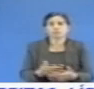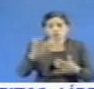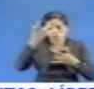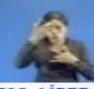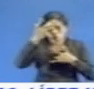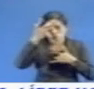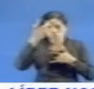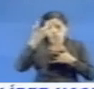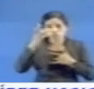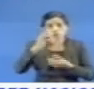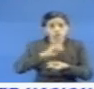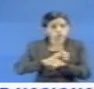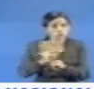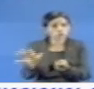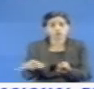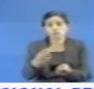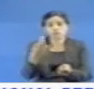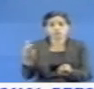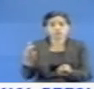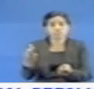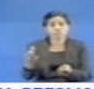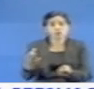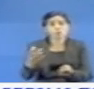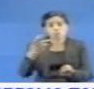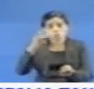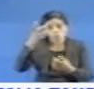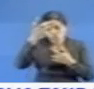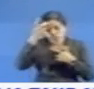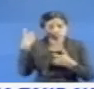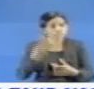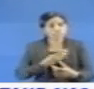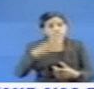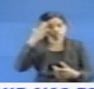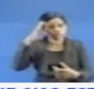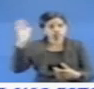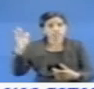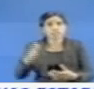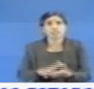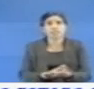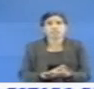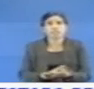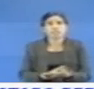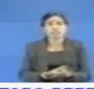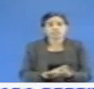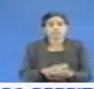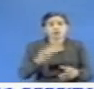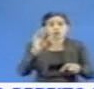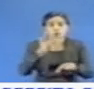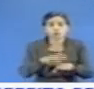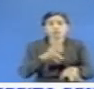ida que invisível, itala hatene, mas be afeta tebes e master na bemaka durante neite botser hare,